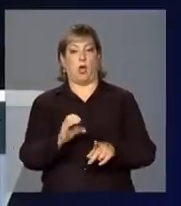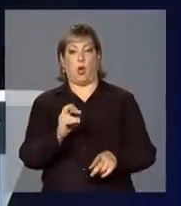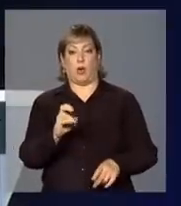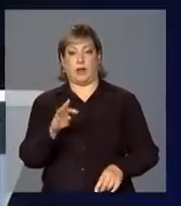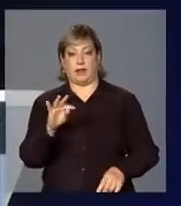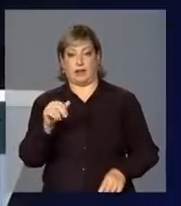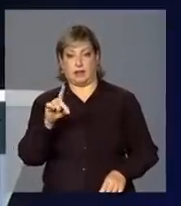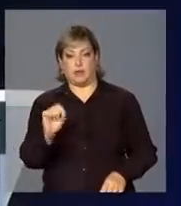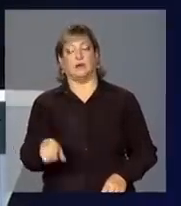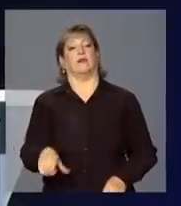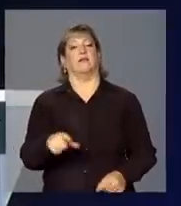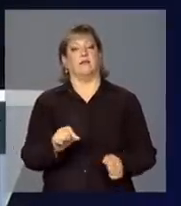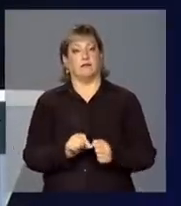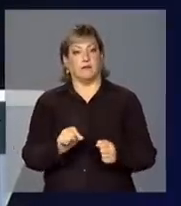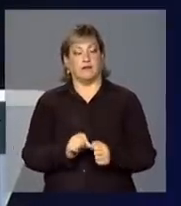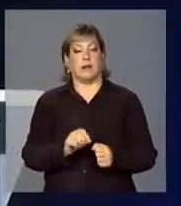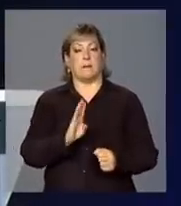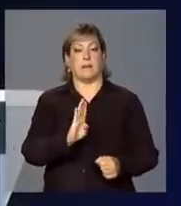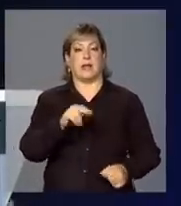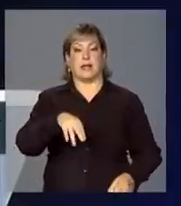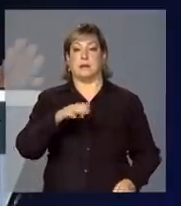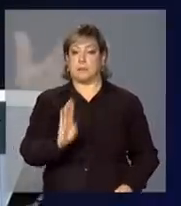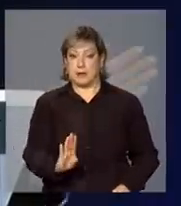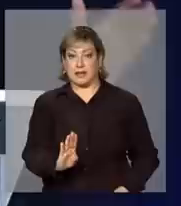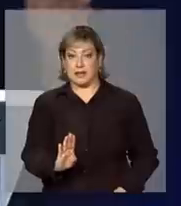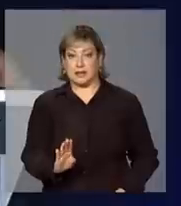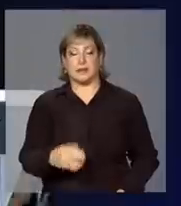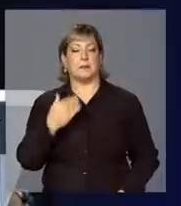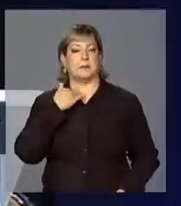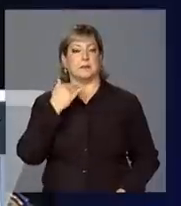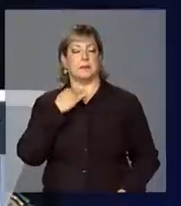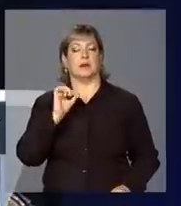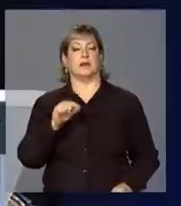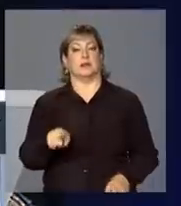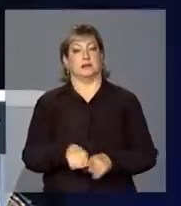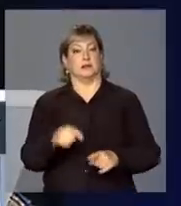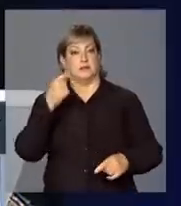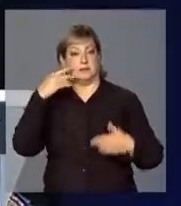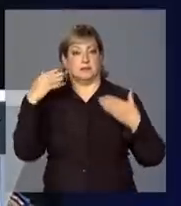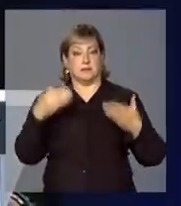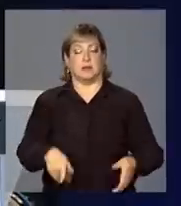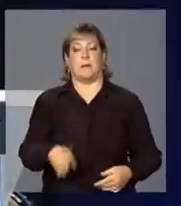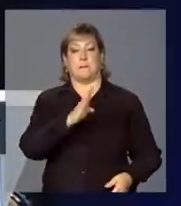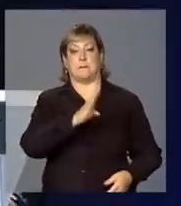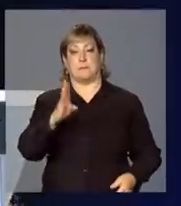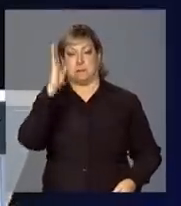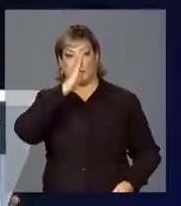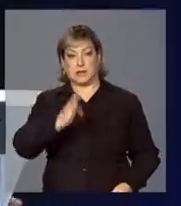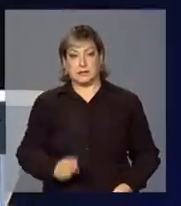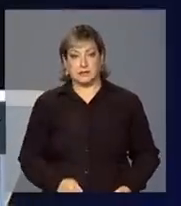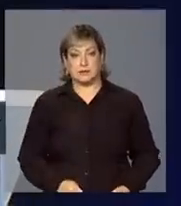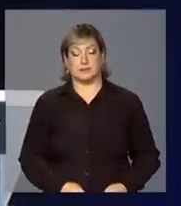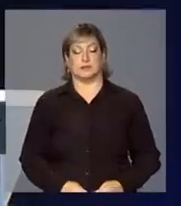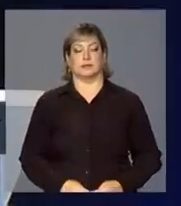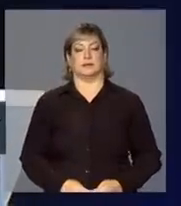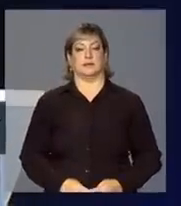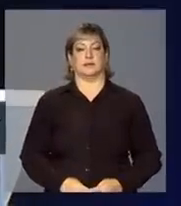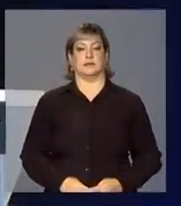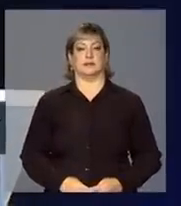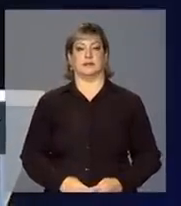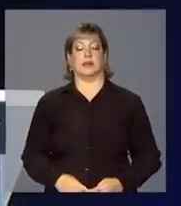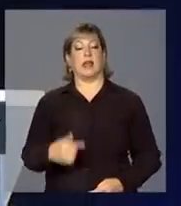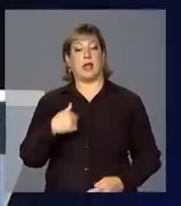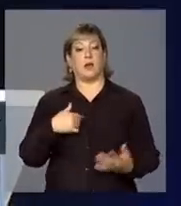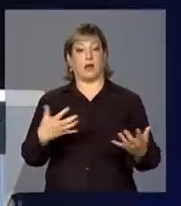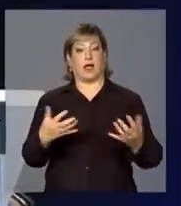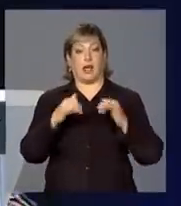foi realizado pelo BNB, com uma presença já maior do BB, do Banco do Brasil. E eu